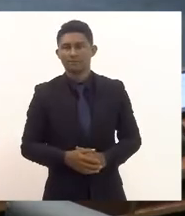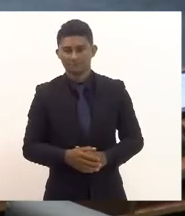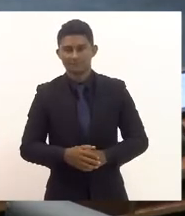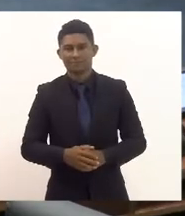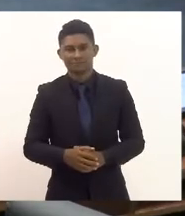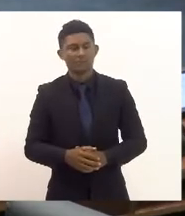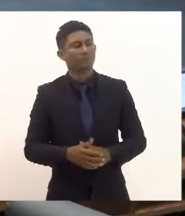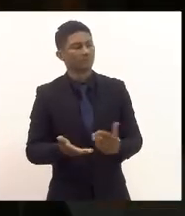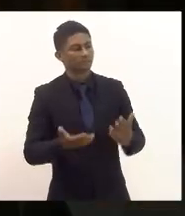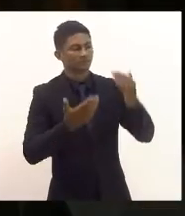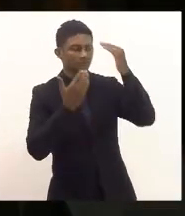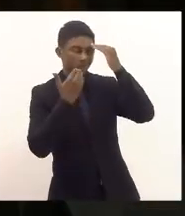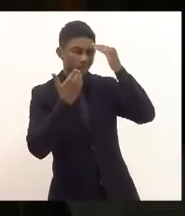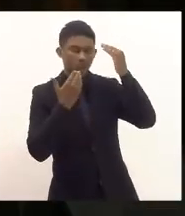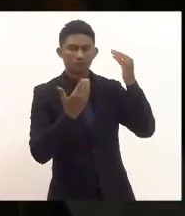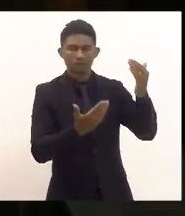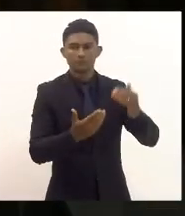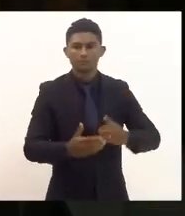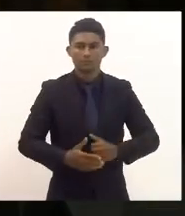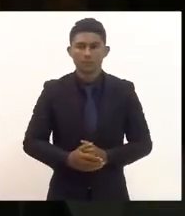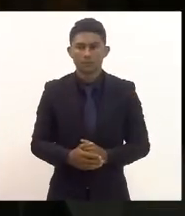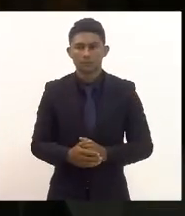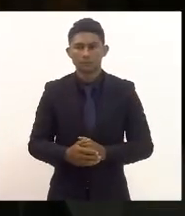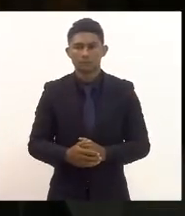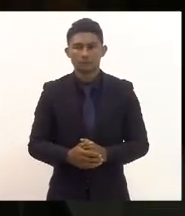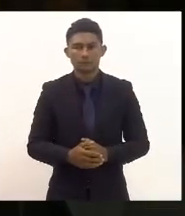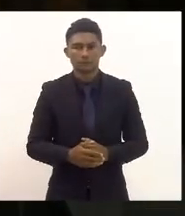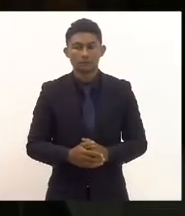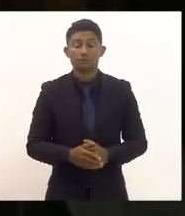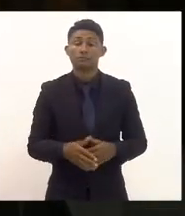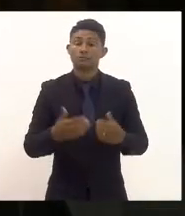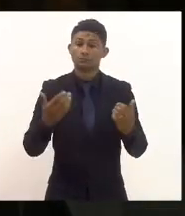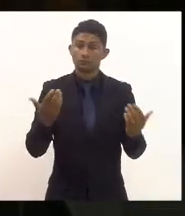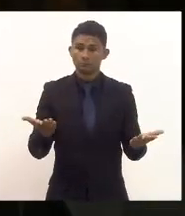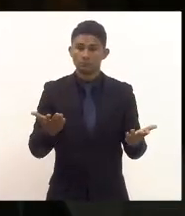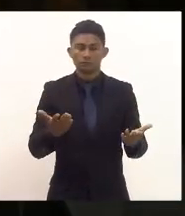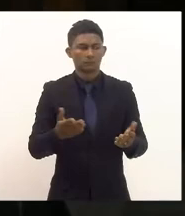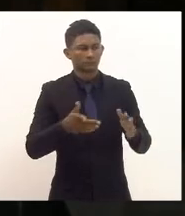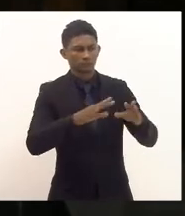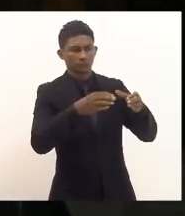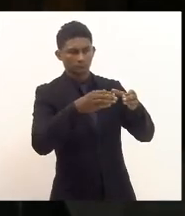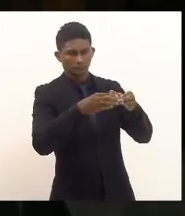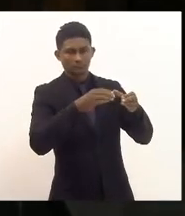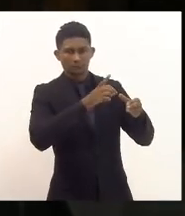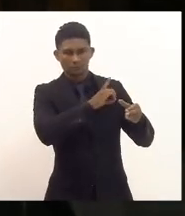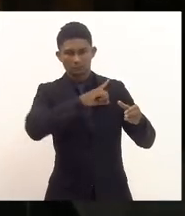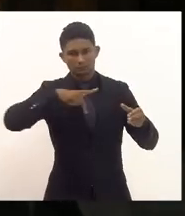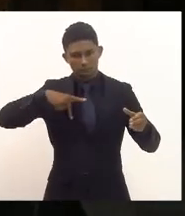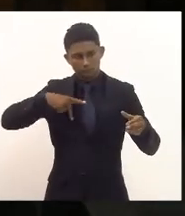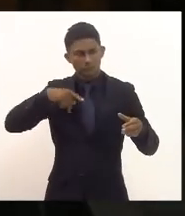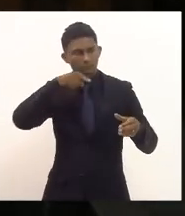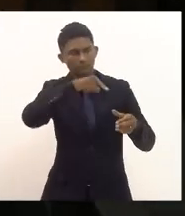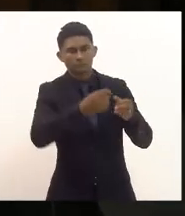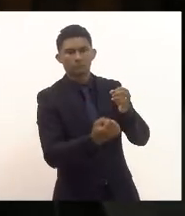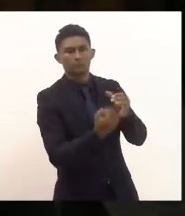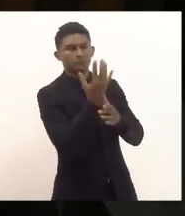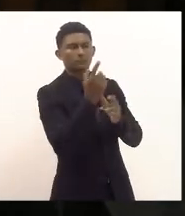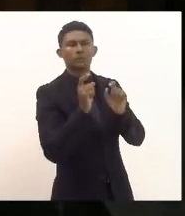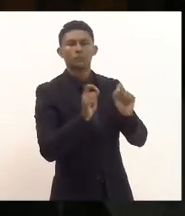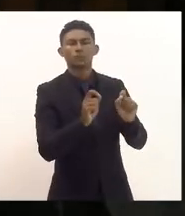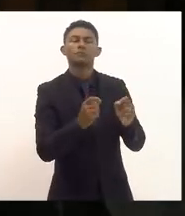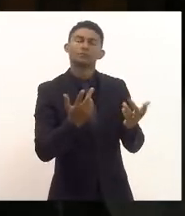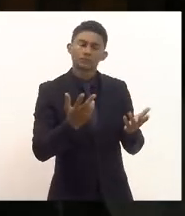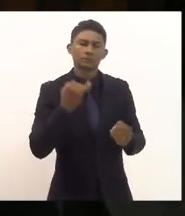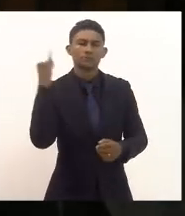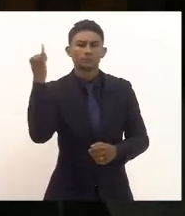obrigado Presidente obviamente que o que institui a Defensoria Pública é um princípio muito Nobre